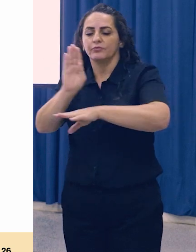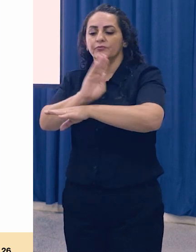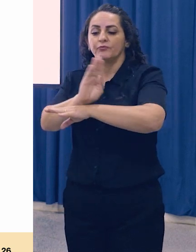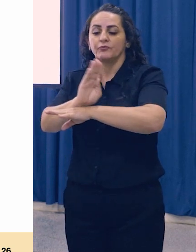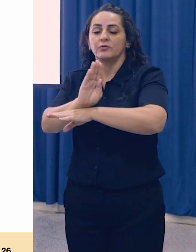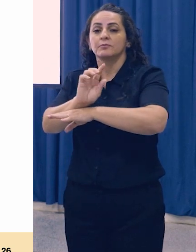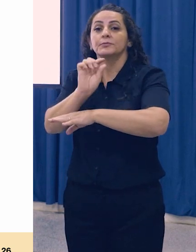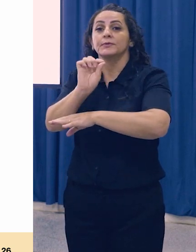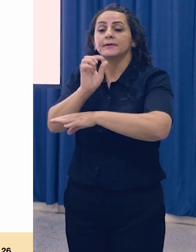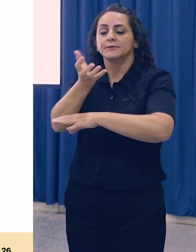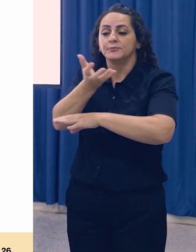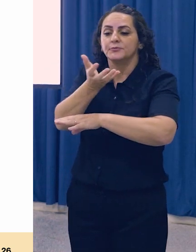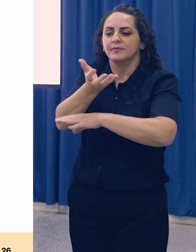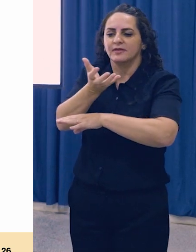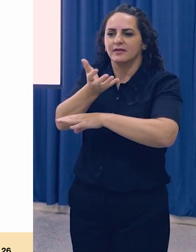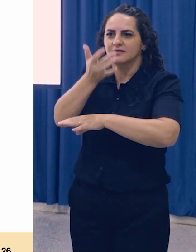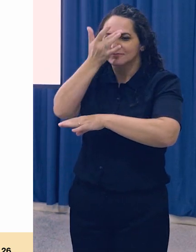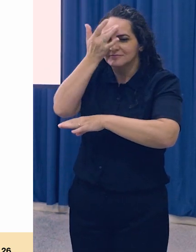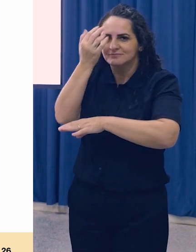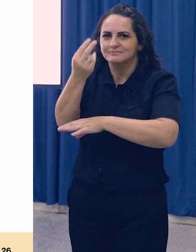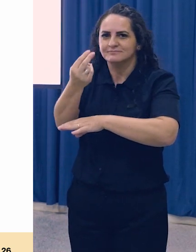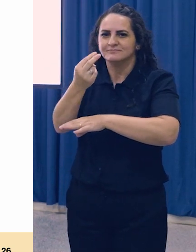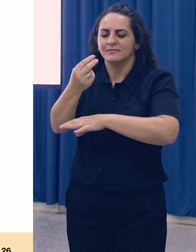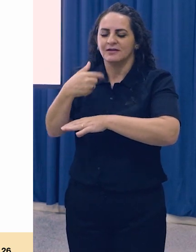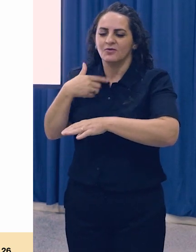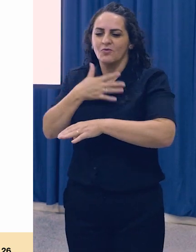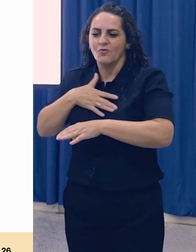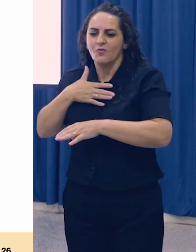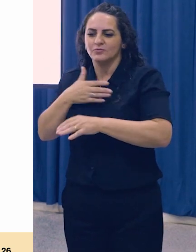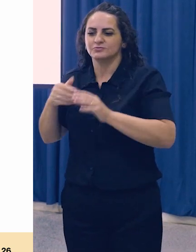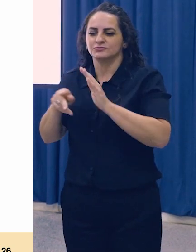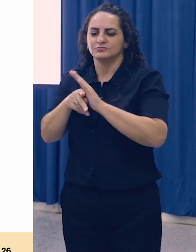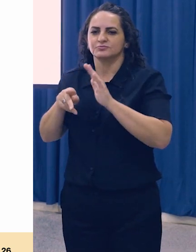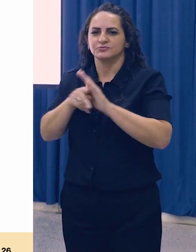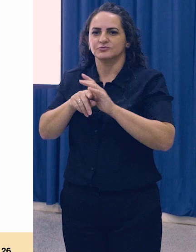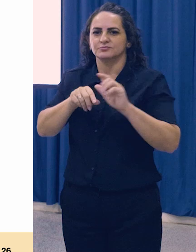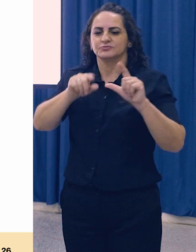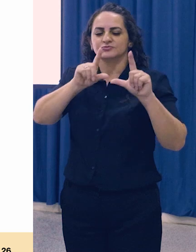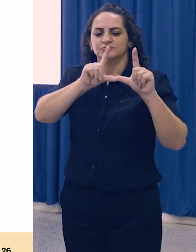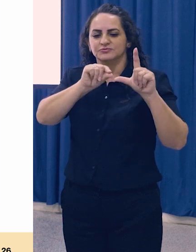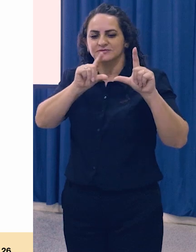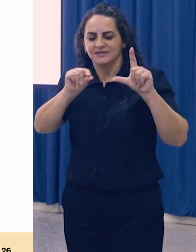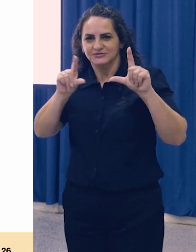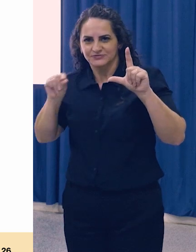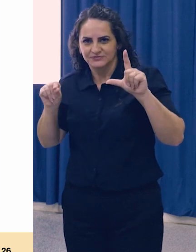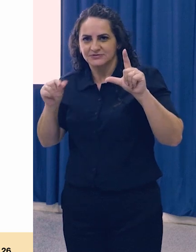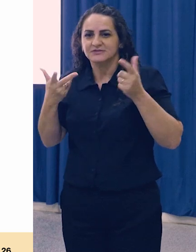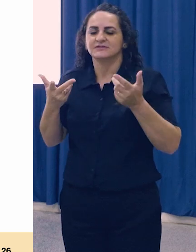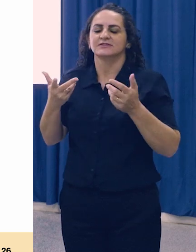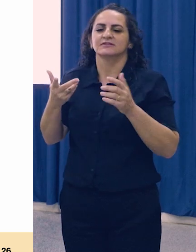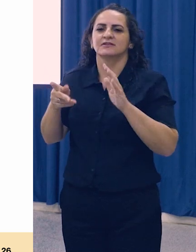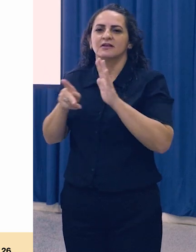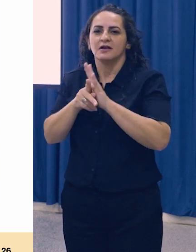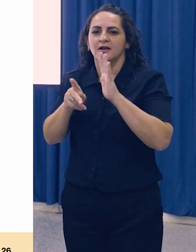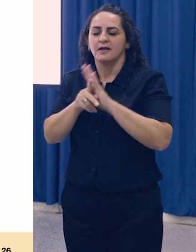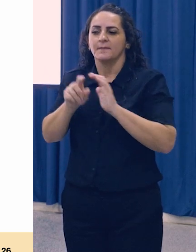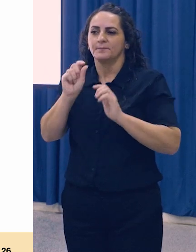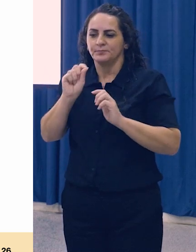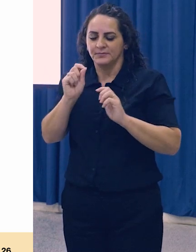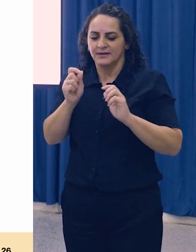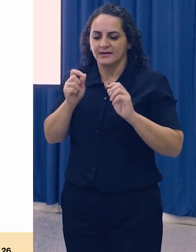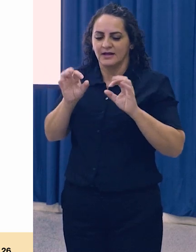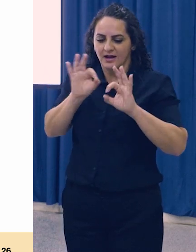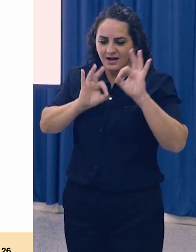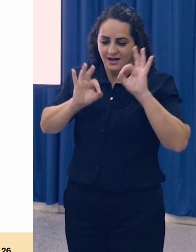quer atingir. Eu gosto bastante do case da Netflix, né? A Netflix, ela personifica ela